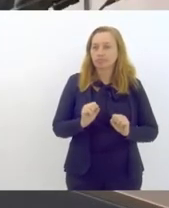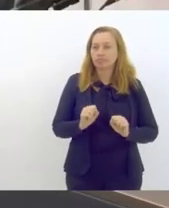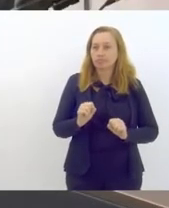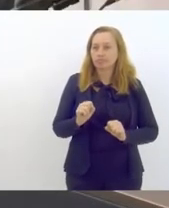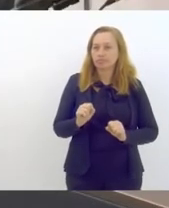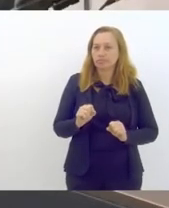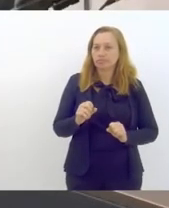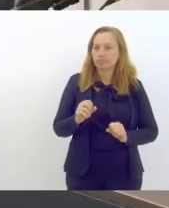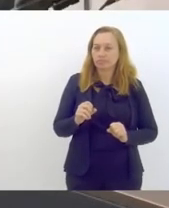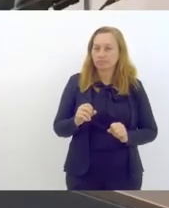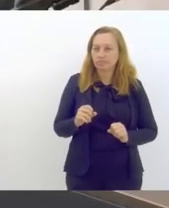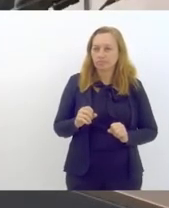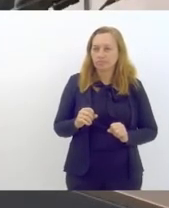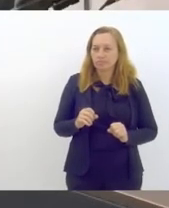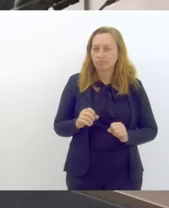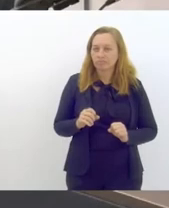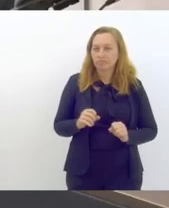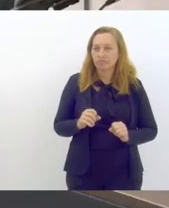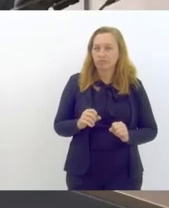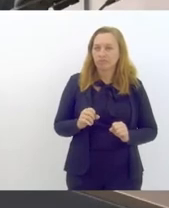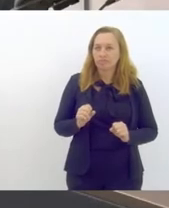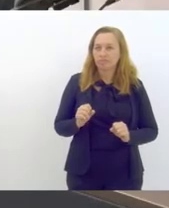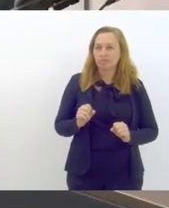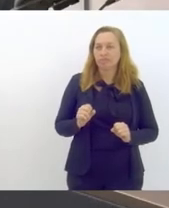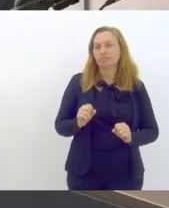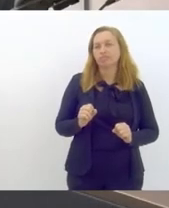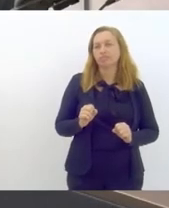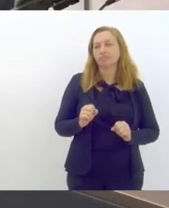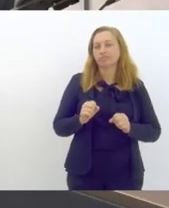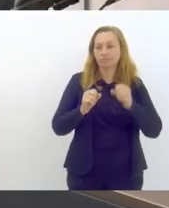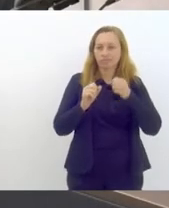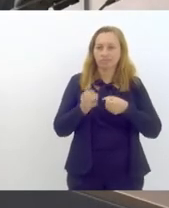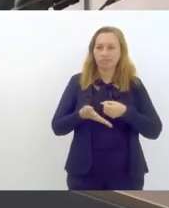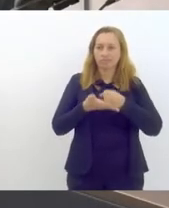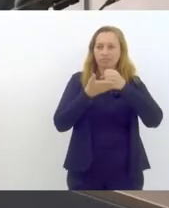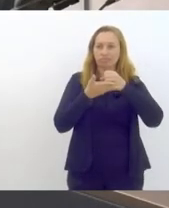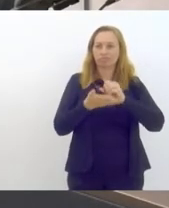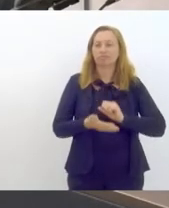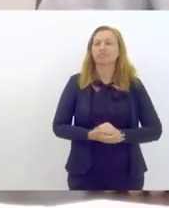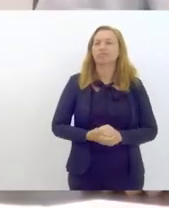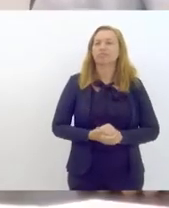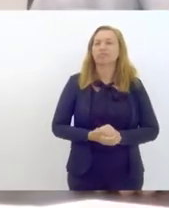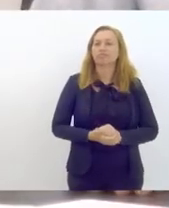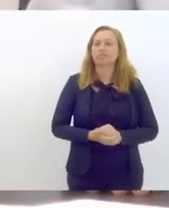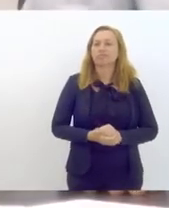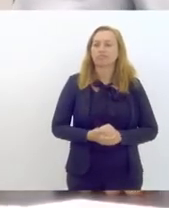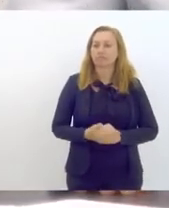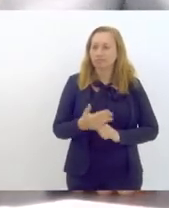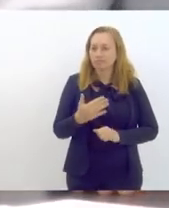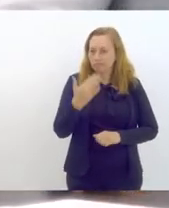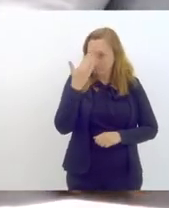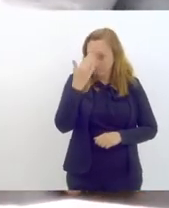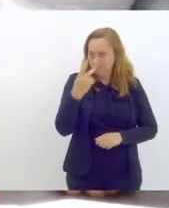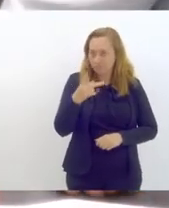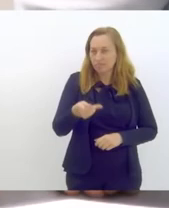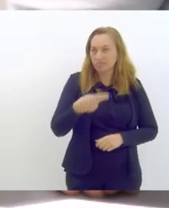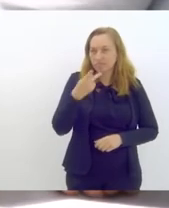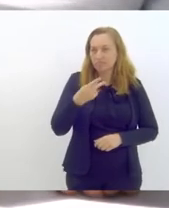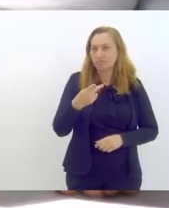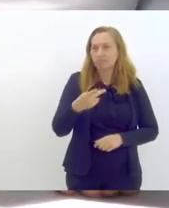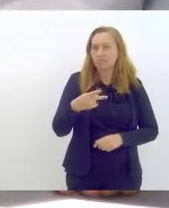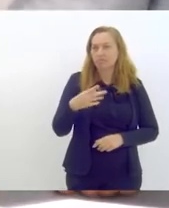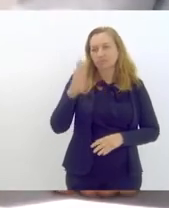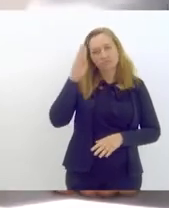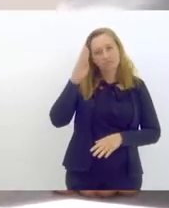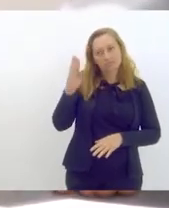para chegar mais próximo. Tá, pode levantar aí na haste. Agradecer pela palavra aqui e dizer que é